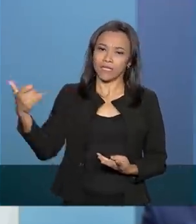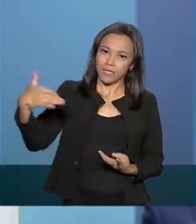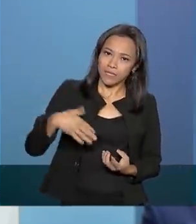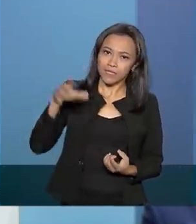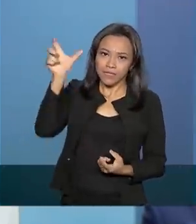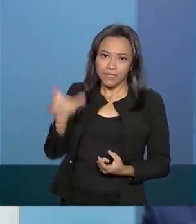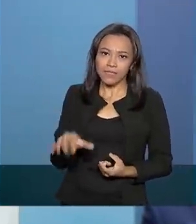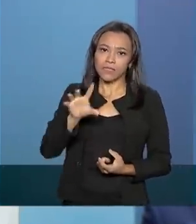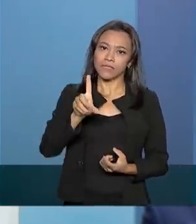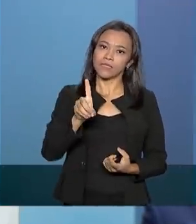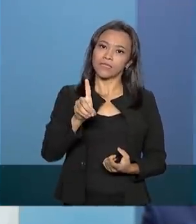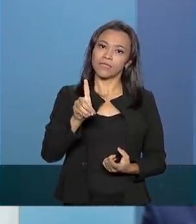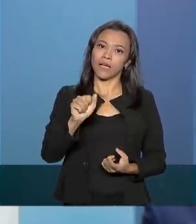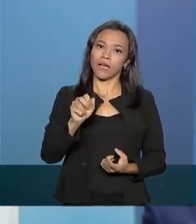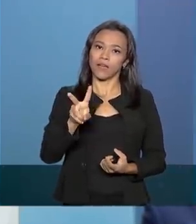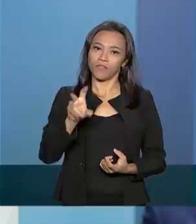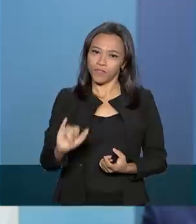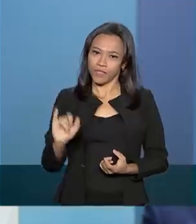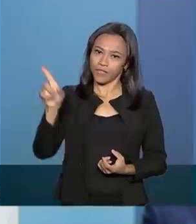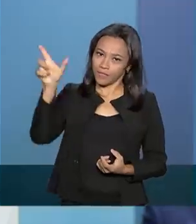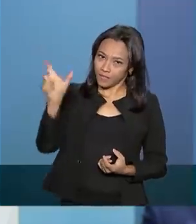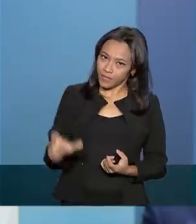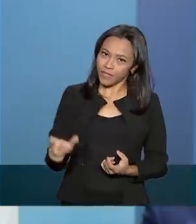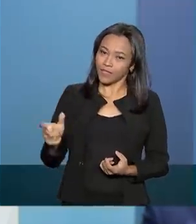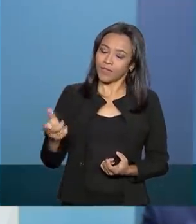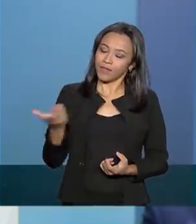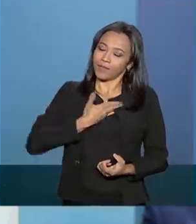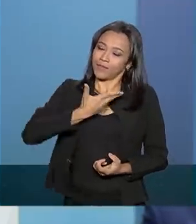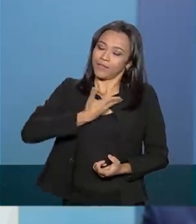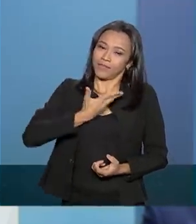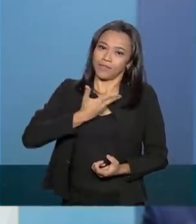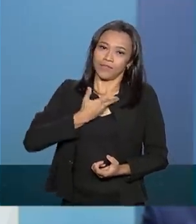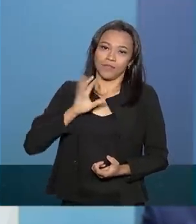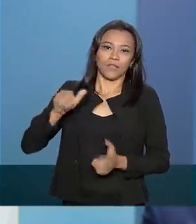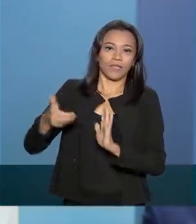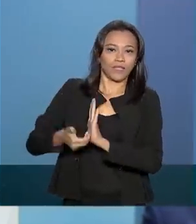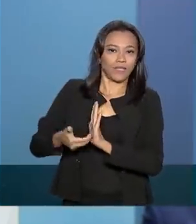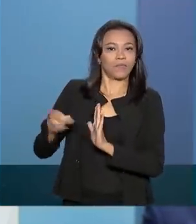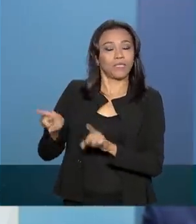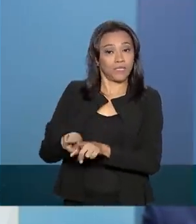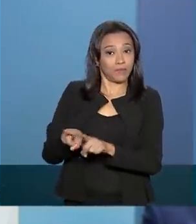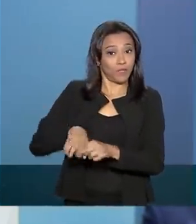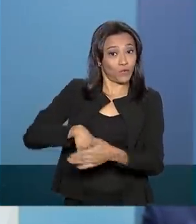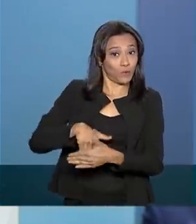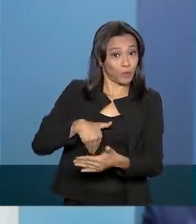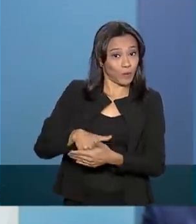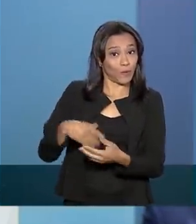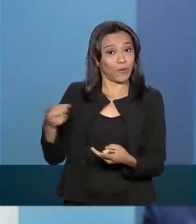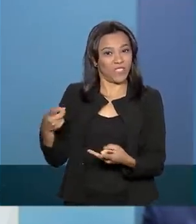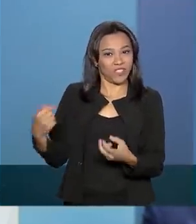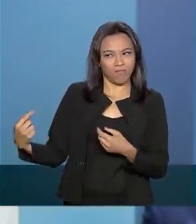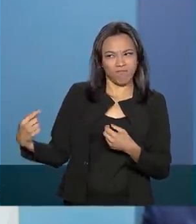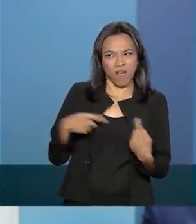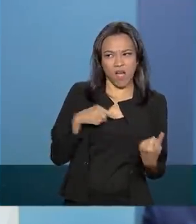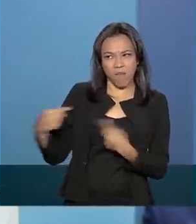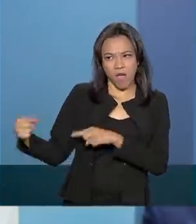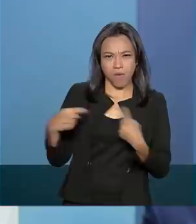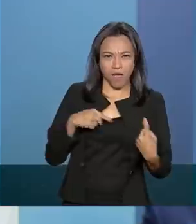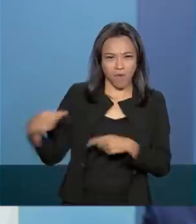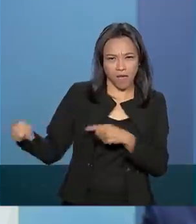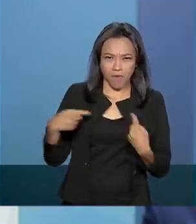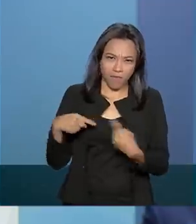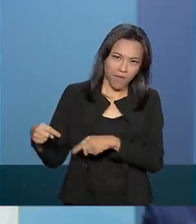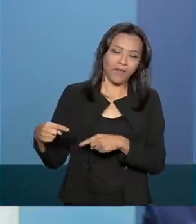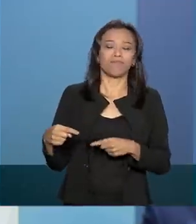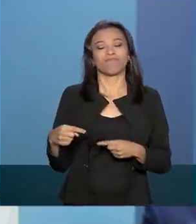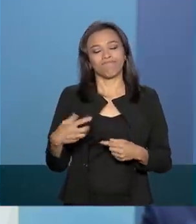Alcolumbre, meu velho colega da Câmara dos Deputados, de futebol e de embates,